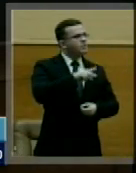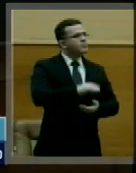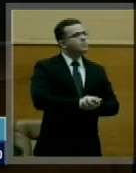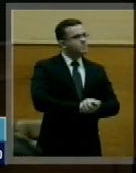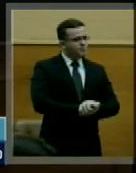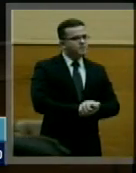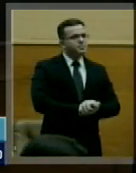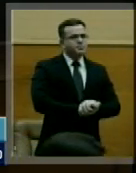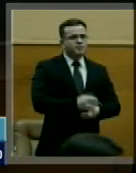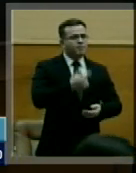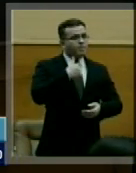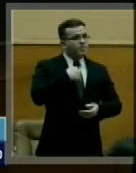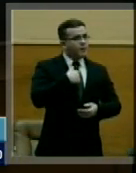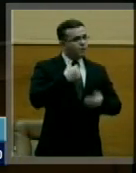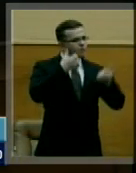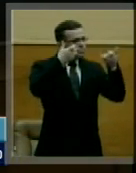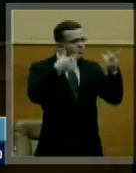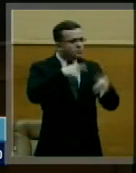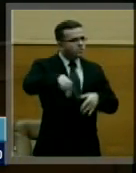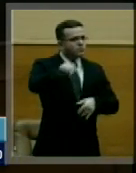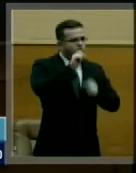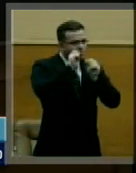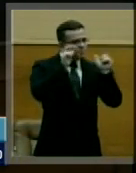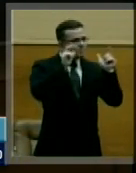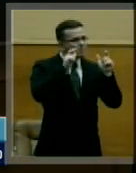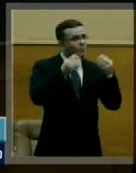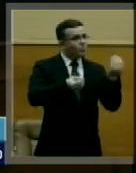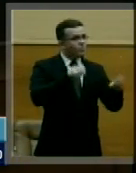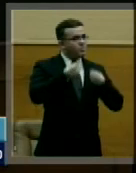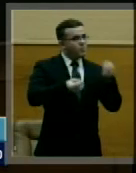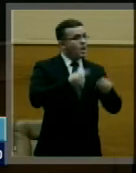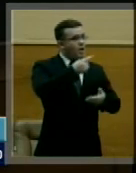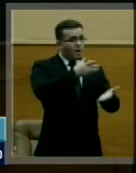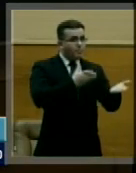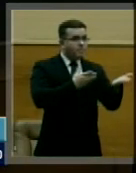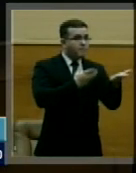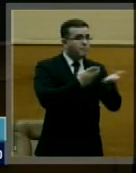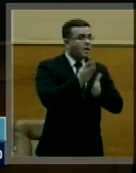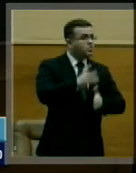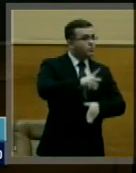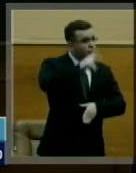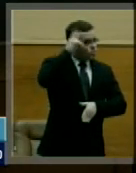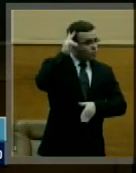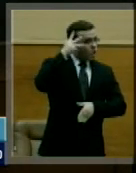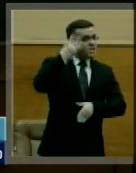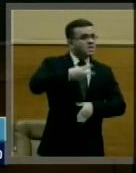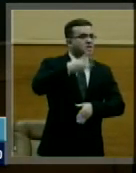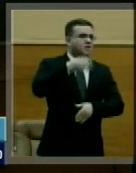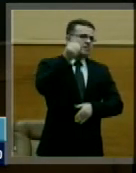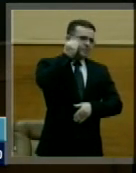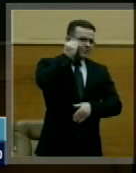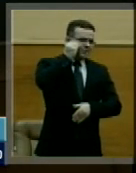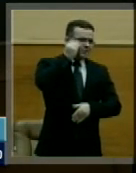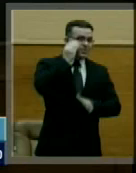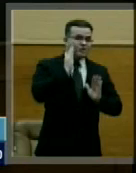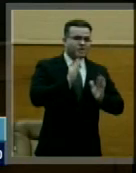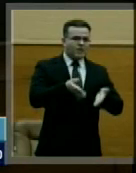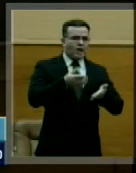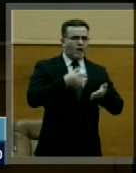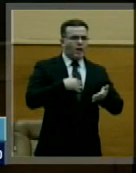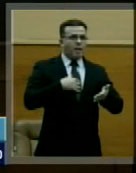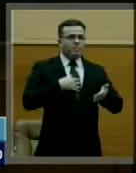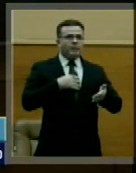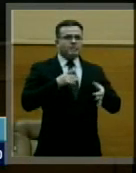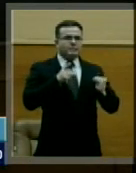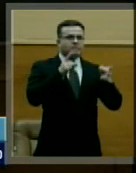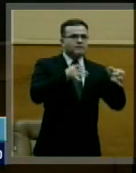Uma curiosidade, o jovem Flávio Primo só passou no vestibular na terceira tentativa. Nem por isso desistiu